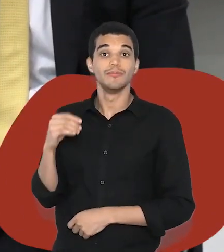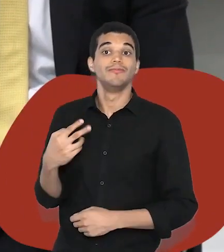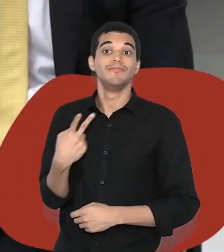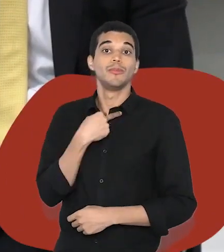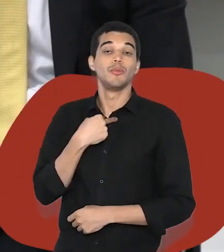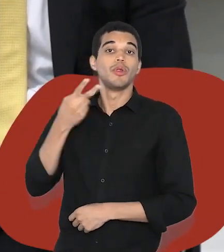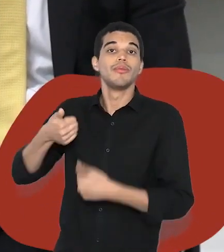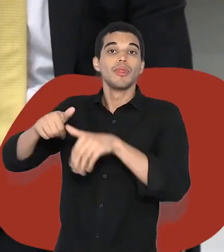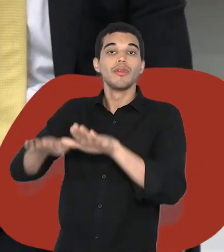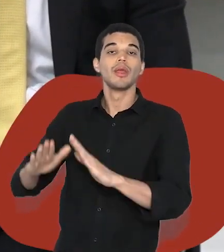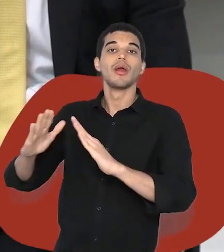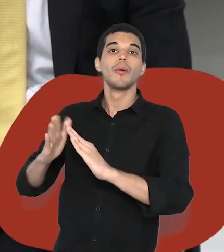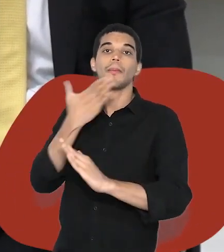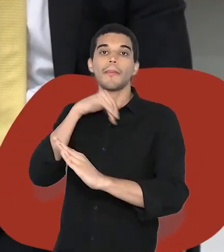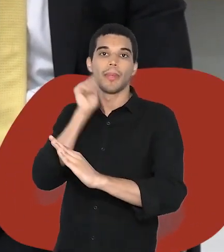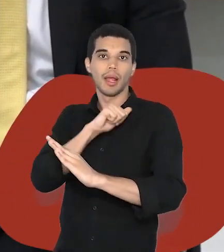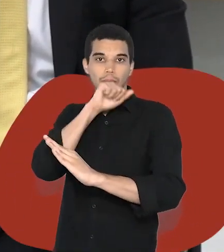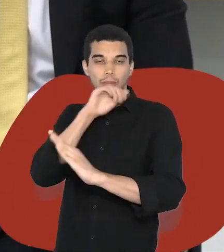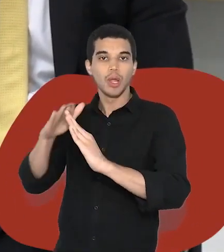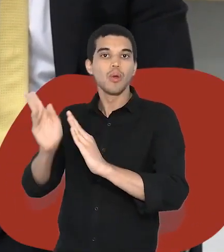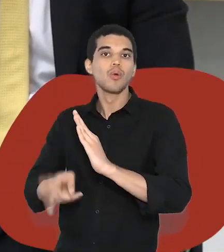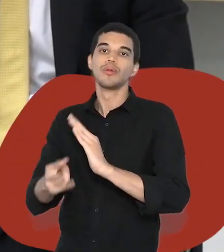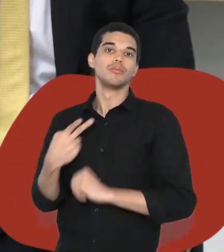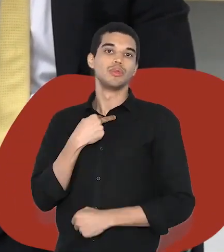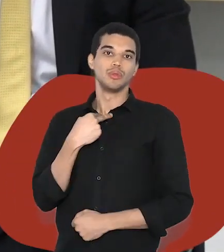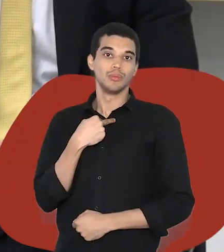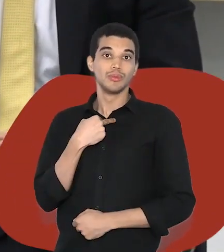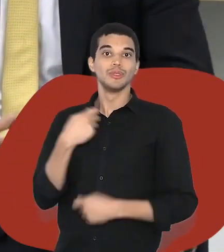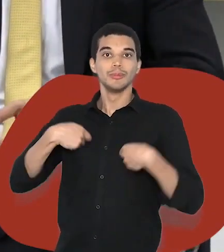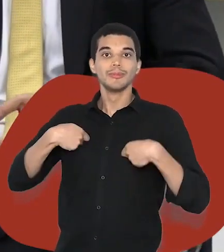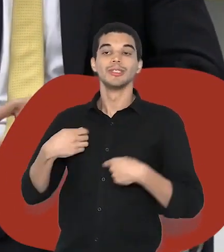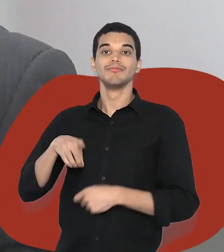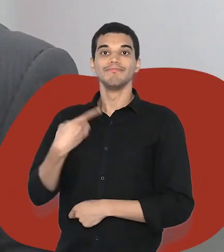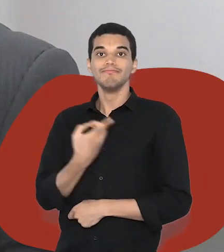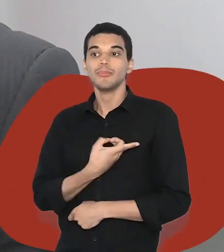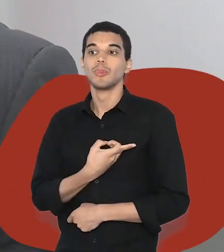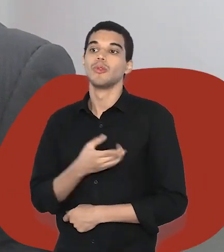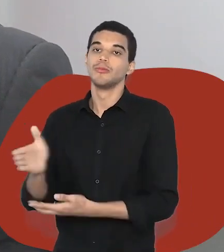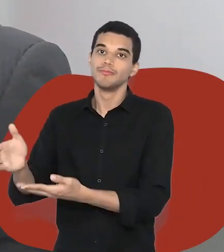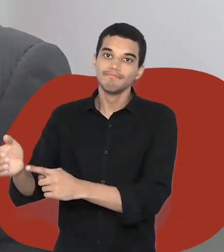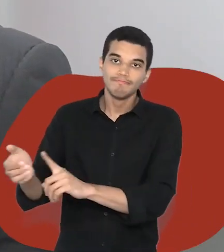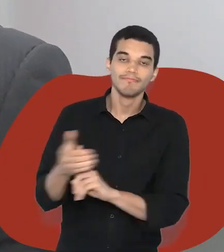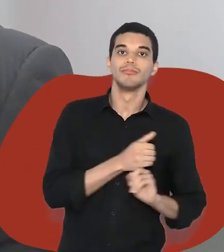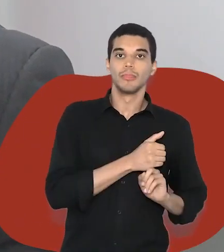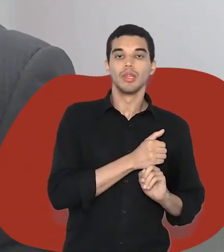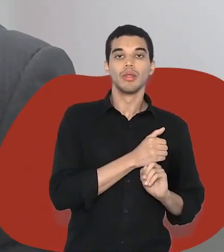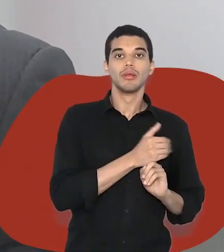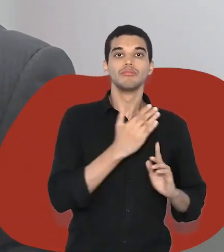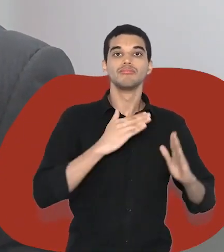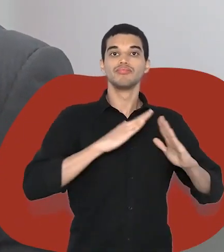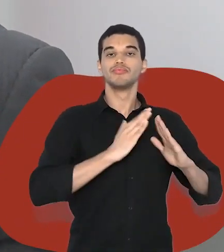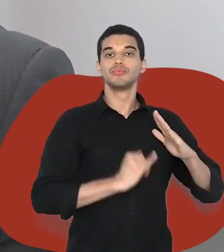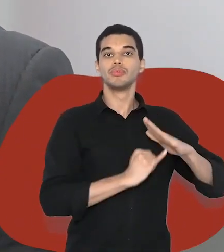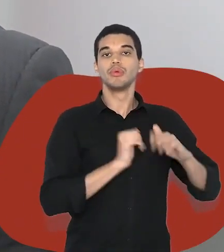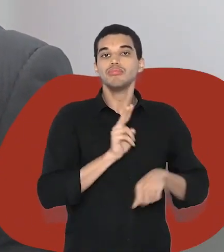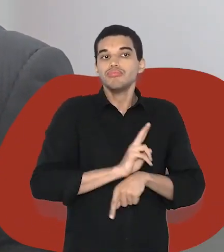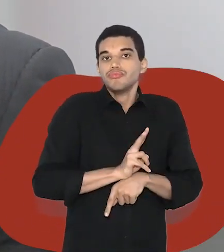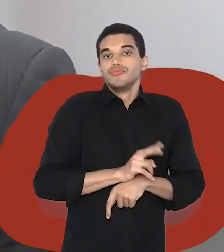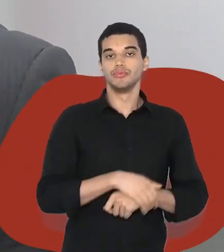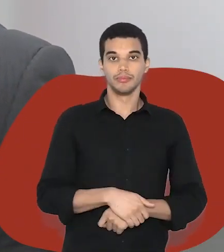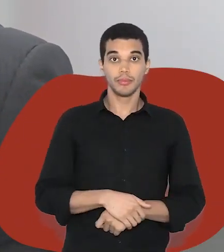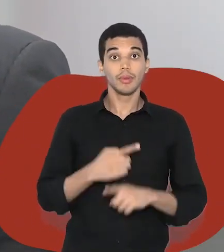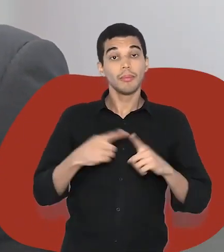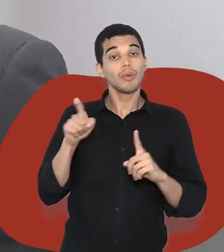que se encontram numa situação de vulnerabilidade, que não podem mais estar na casa dos seus pais. E, por outro lado, a intenção